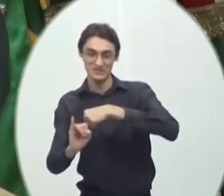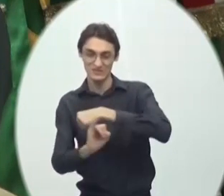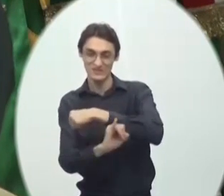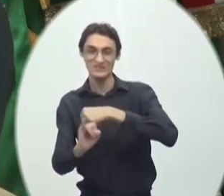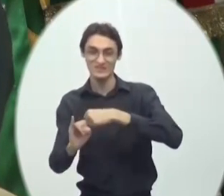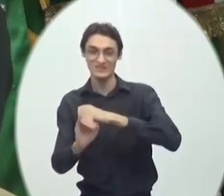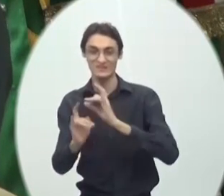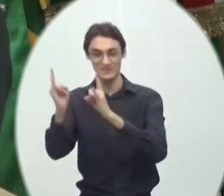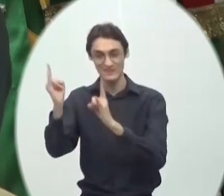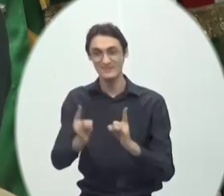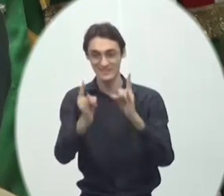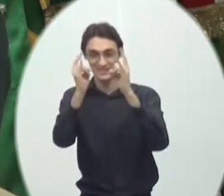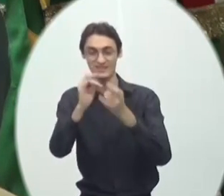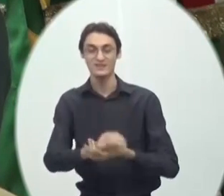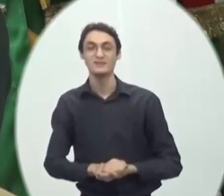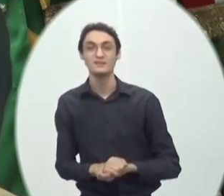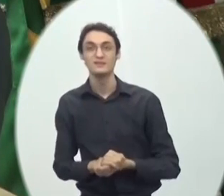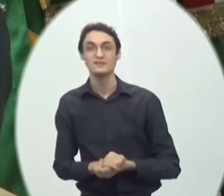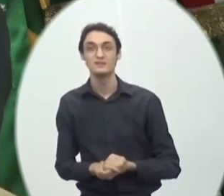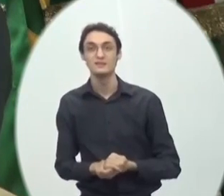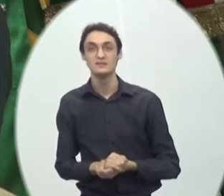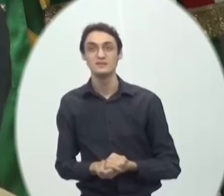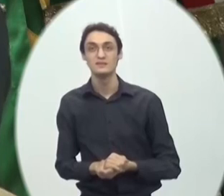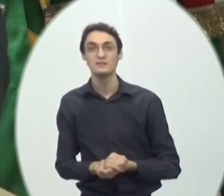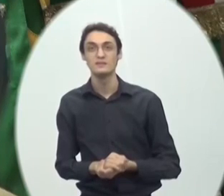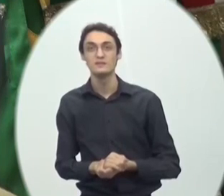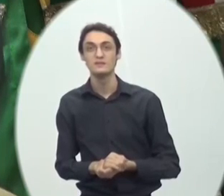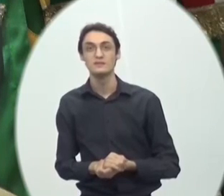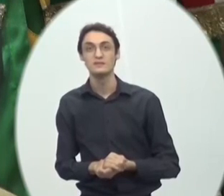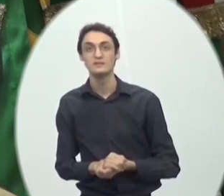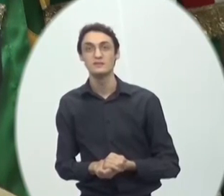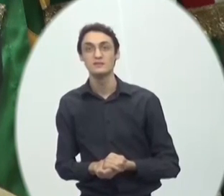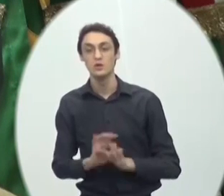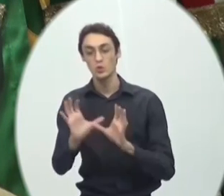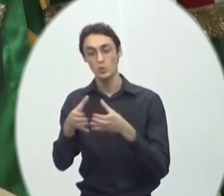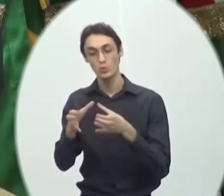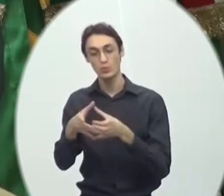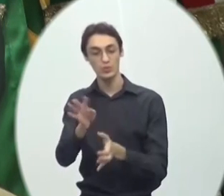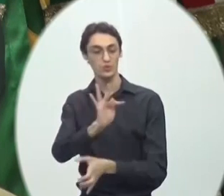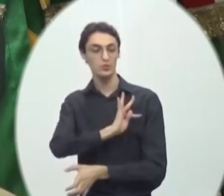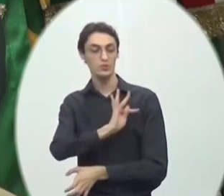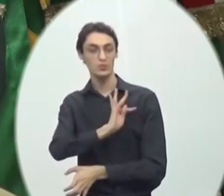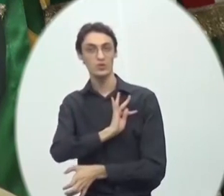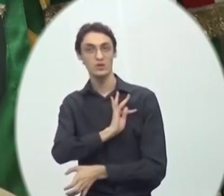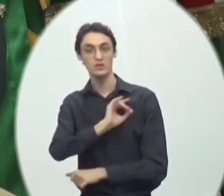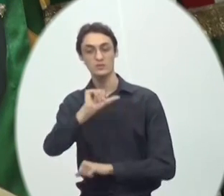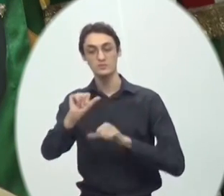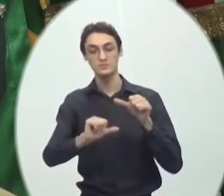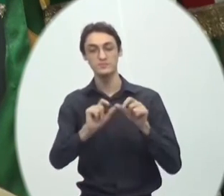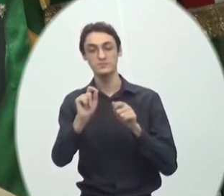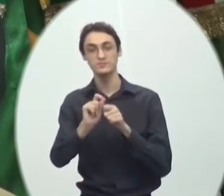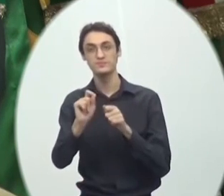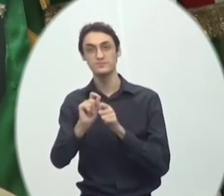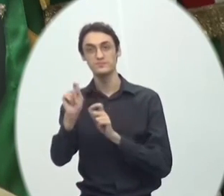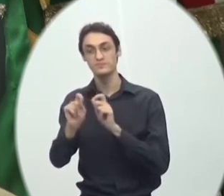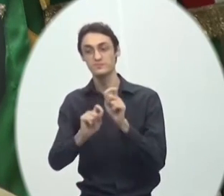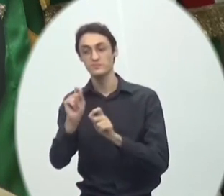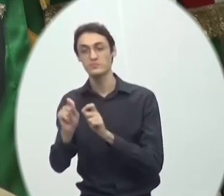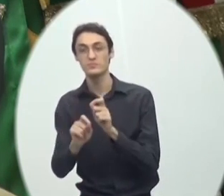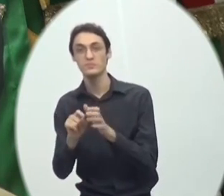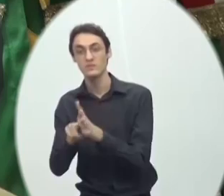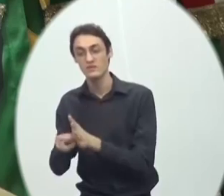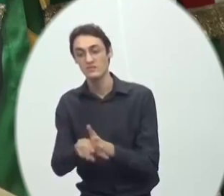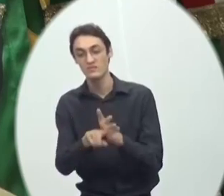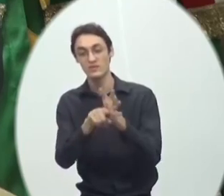Urbana, de Meio Ambiente, por meio de sua equipe técnica, a realização das avaliações periódicas